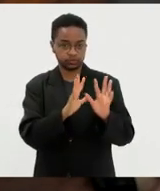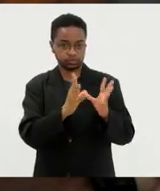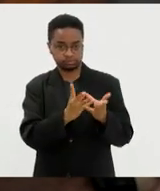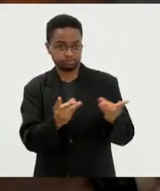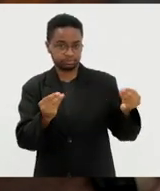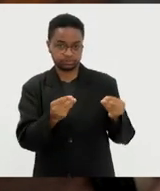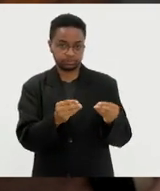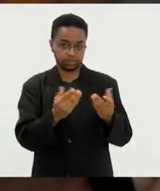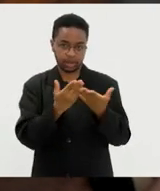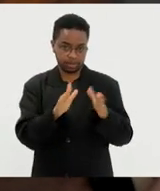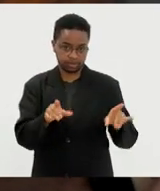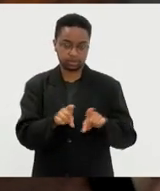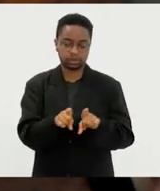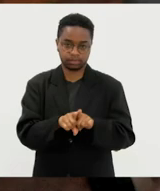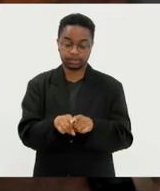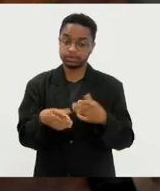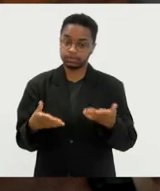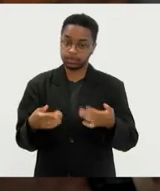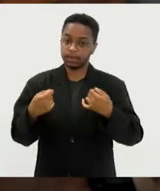necessário verificar